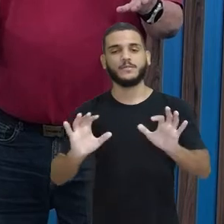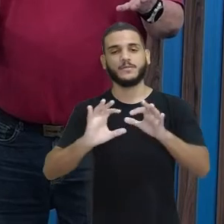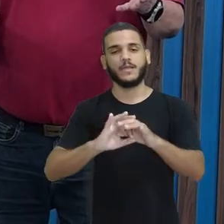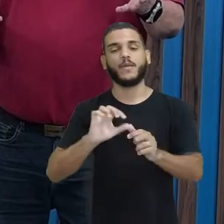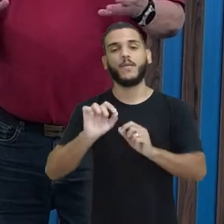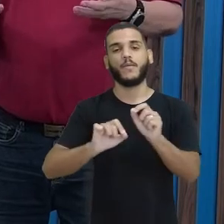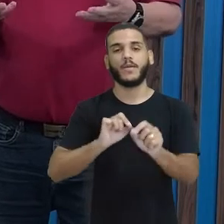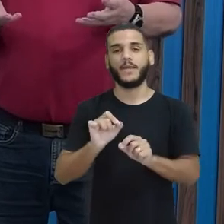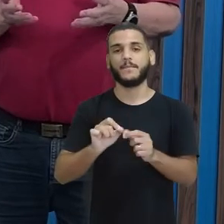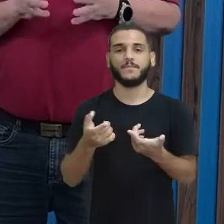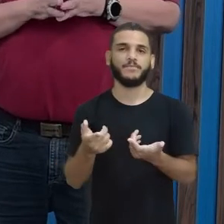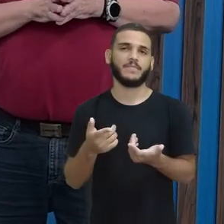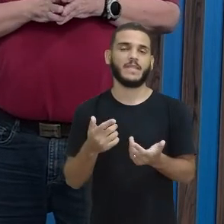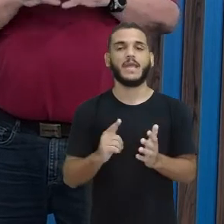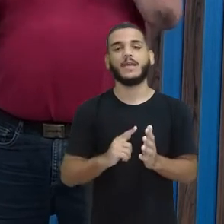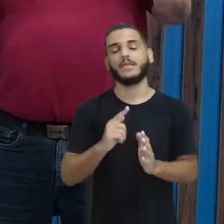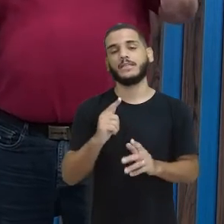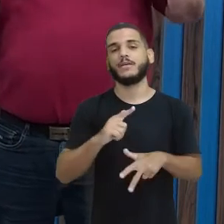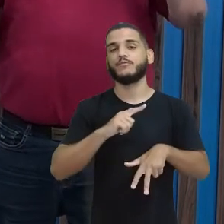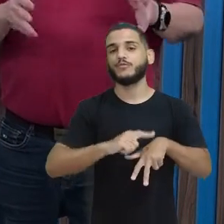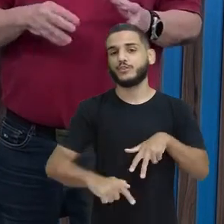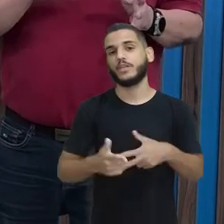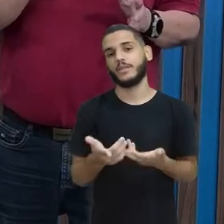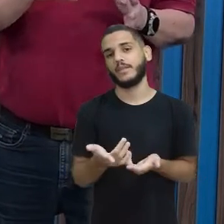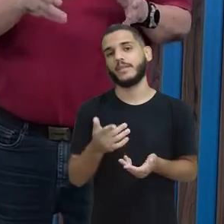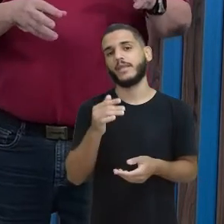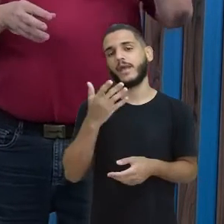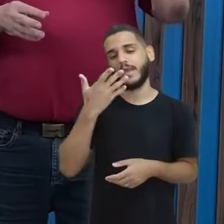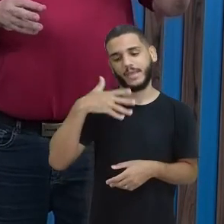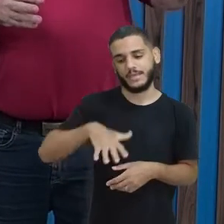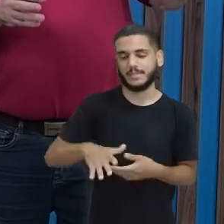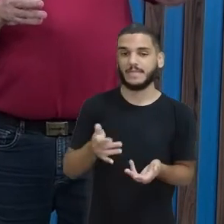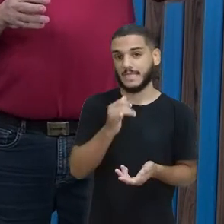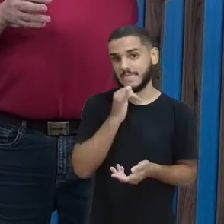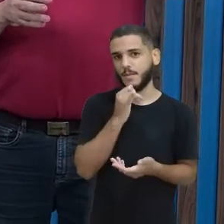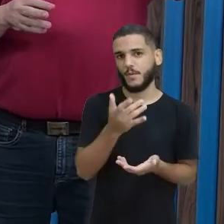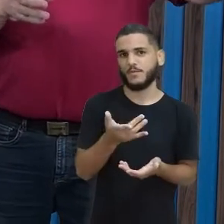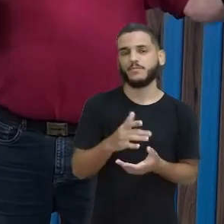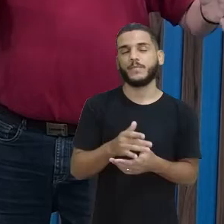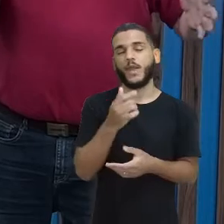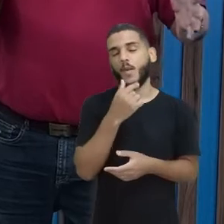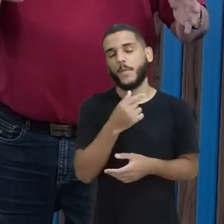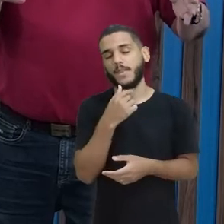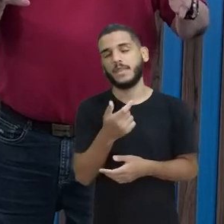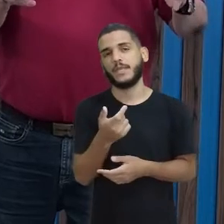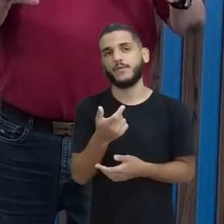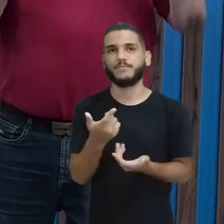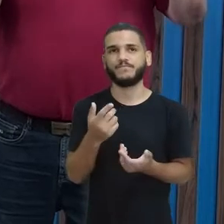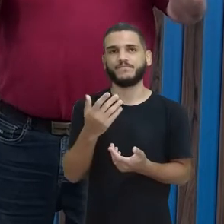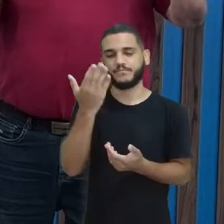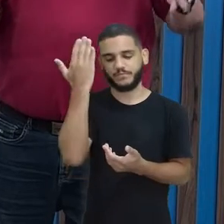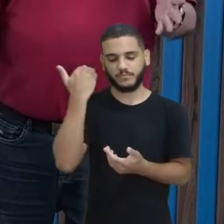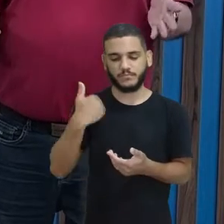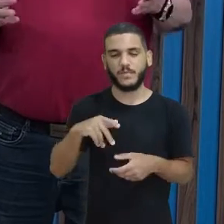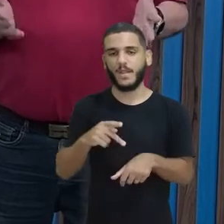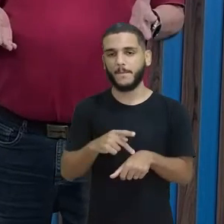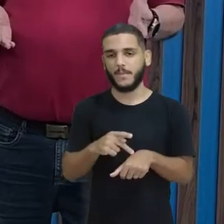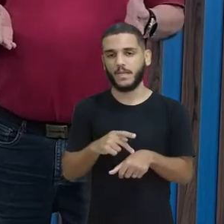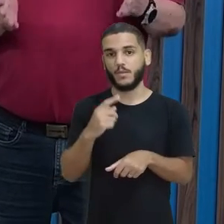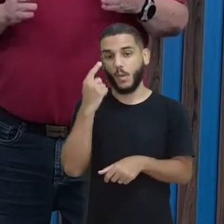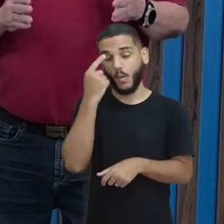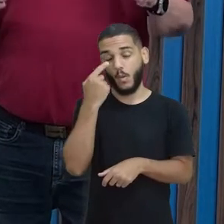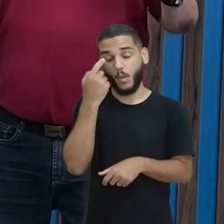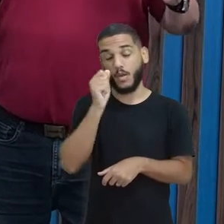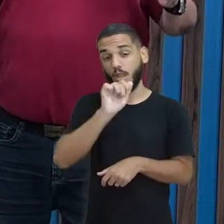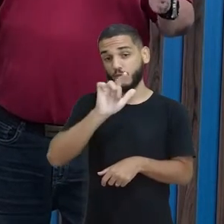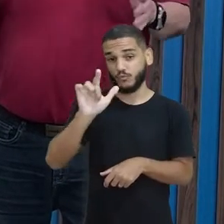sexo. Às vezes você quer saber, pai, eu queria tanto ter um menino que fosse de cabelo preto e olho azul. Matematicamente isso é